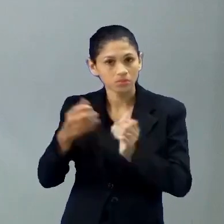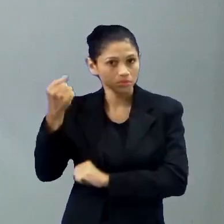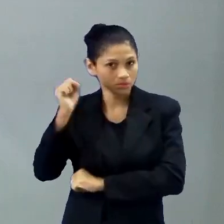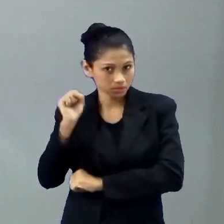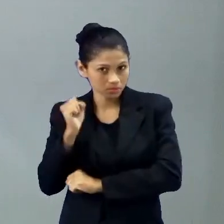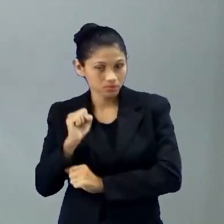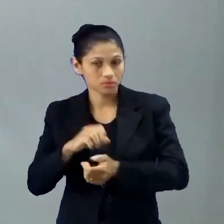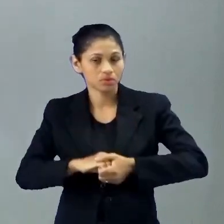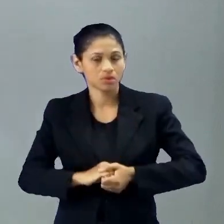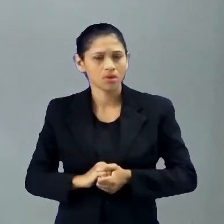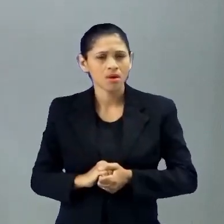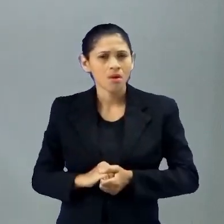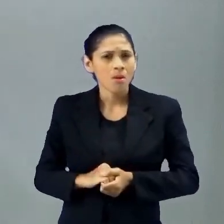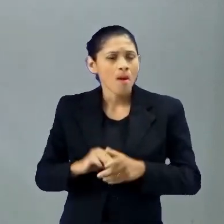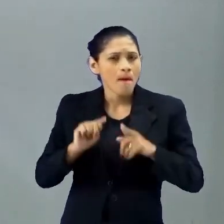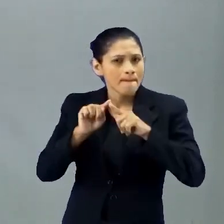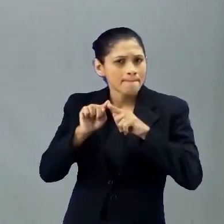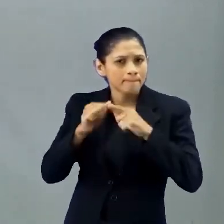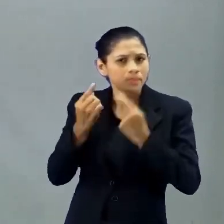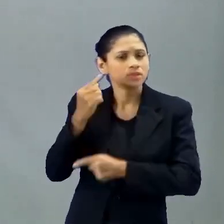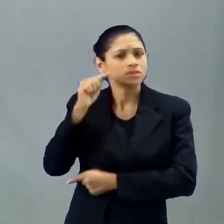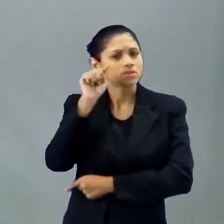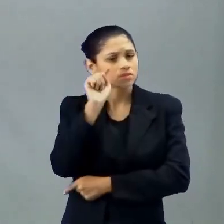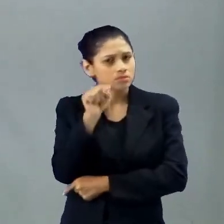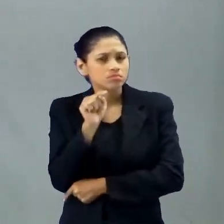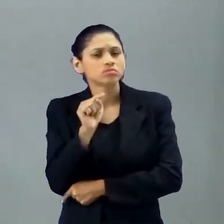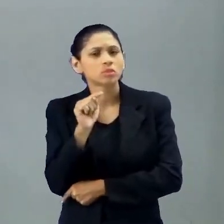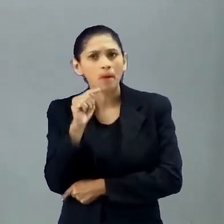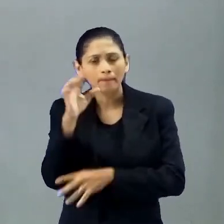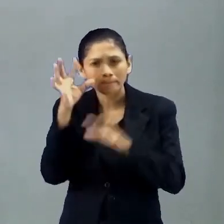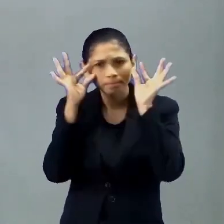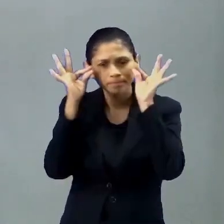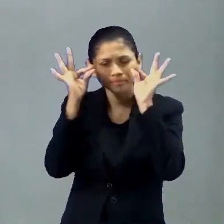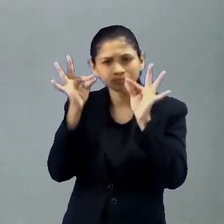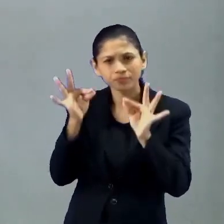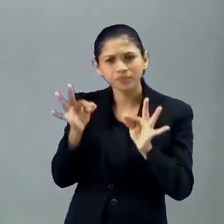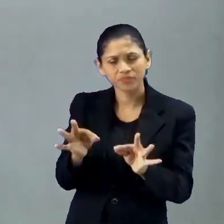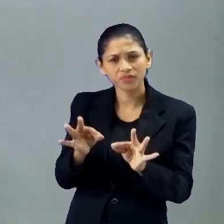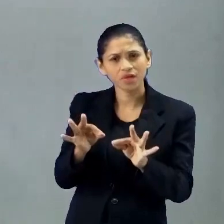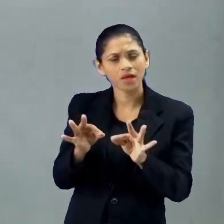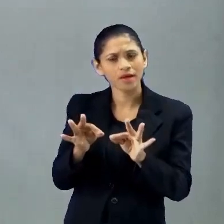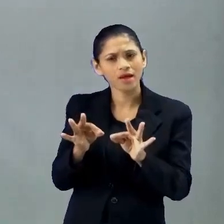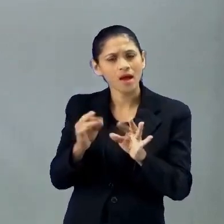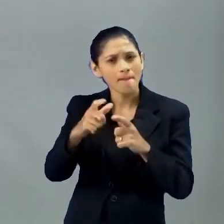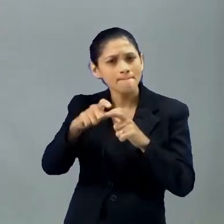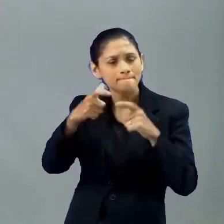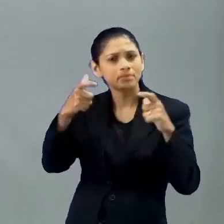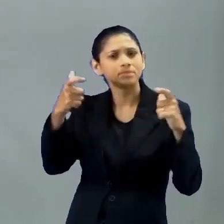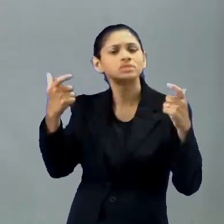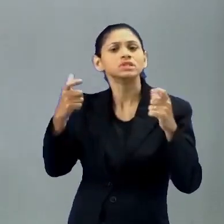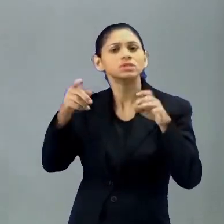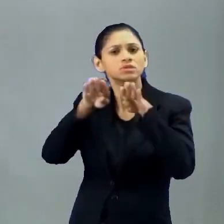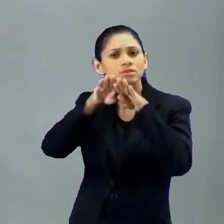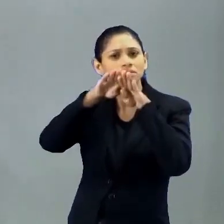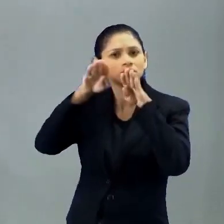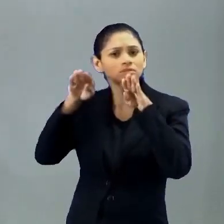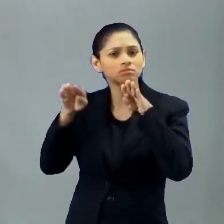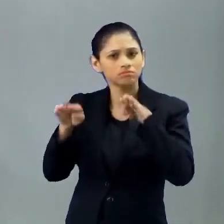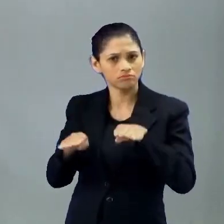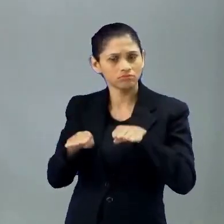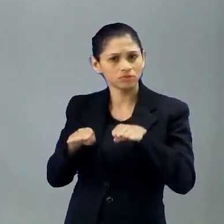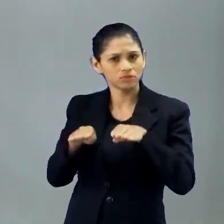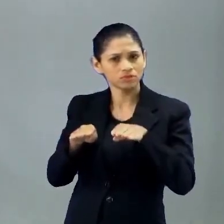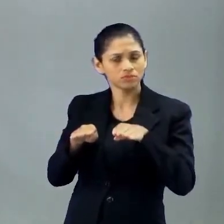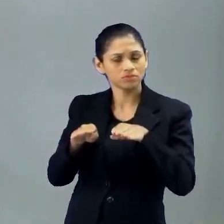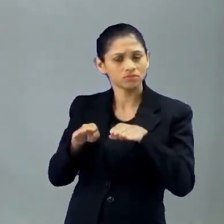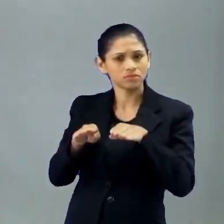você prestar atenção, boa parte dessas formas de desigualdade, até pelo tom